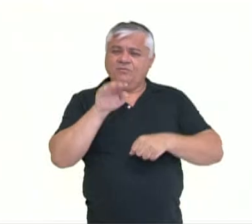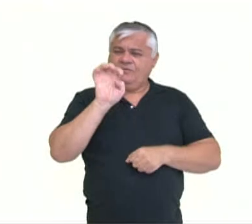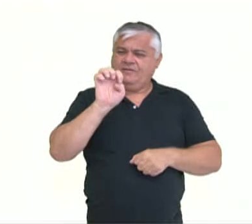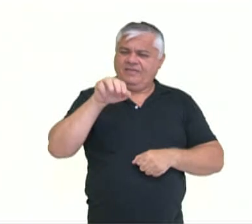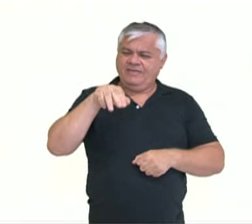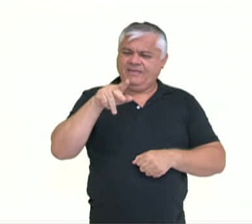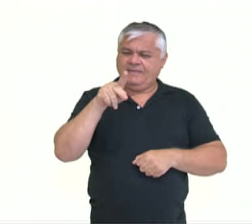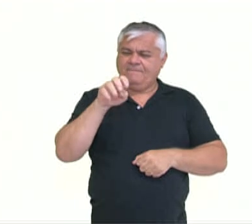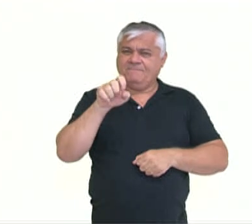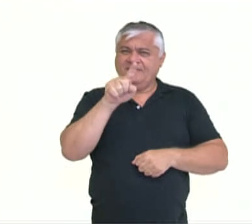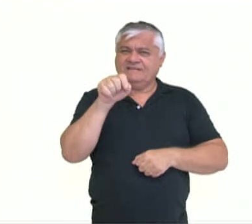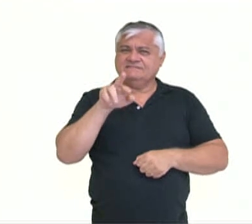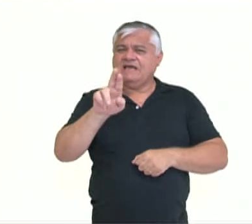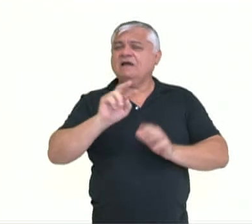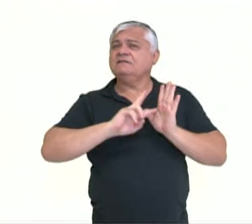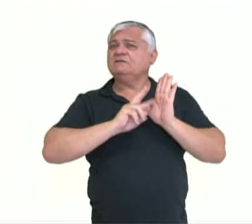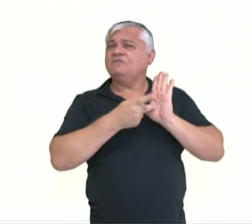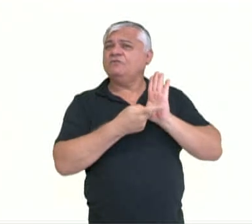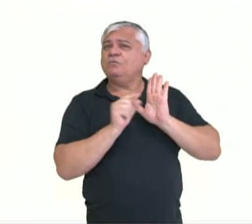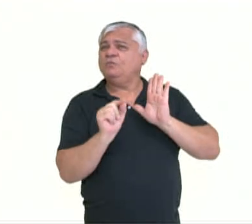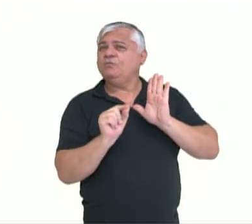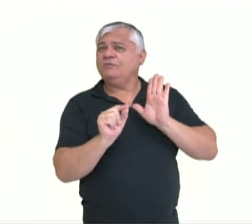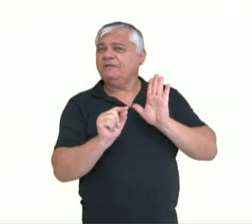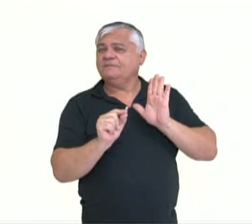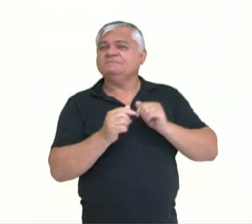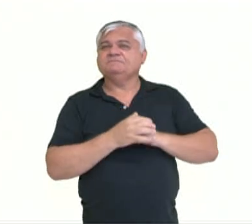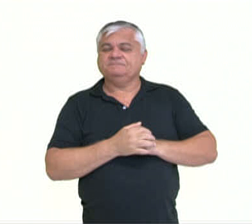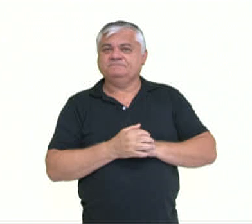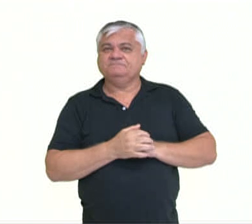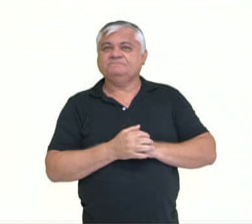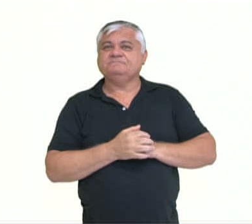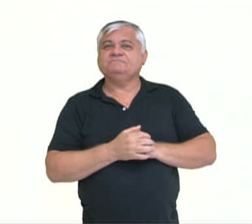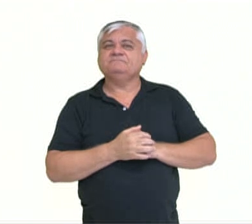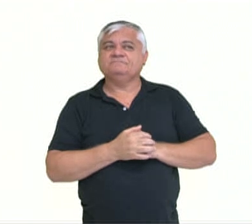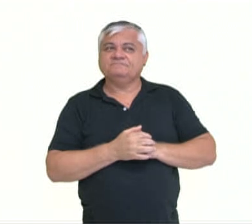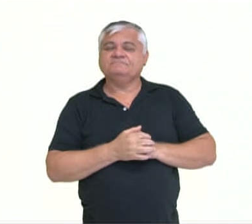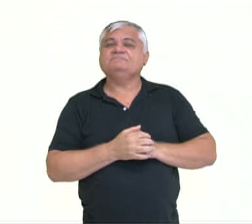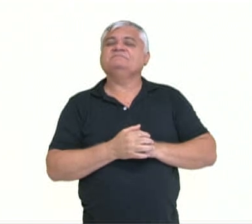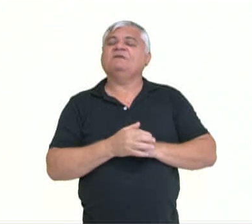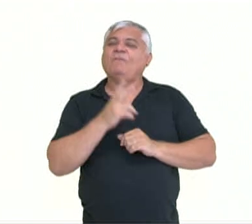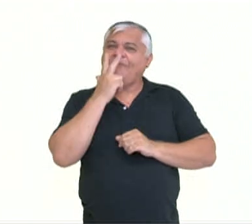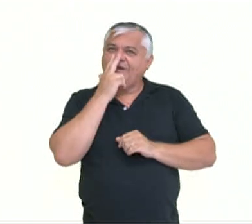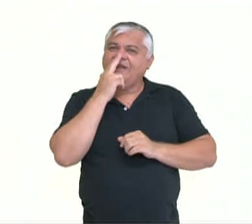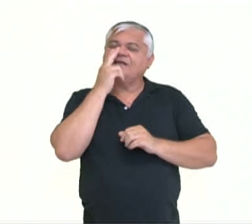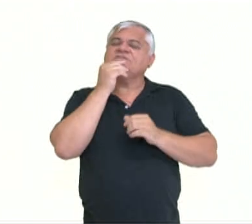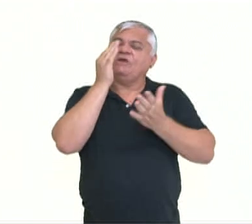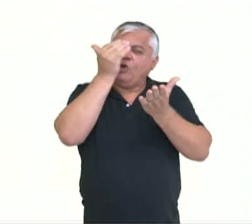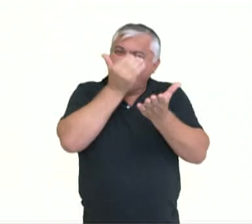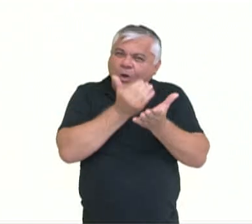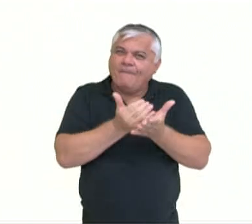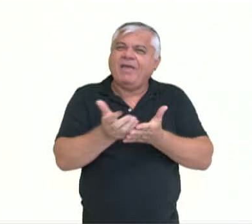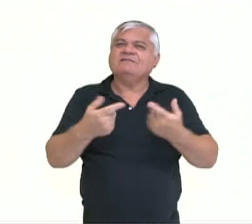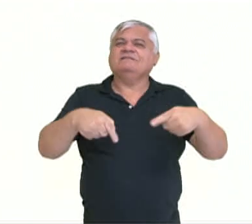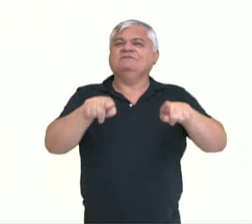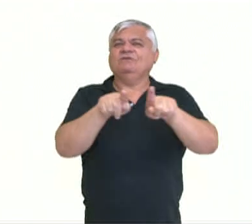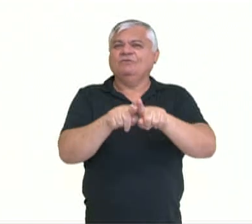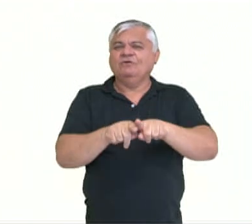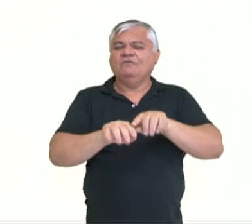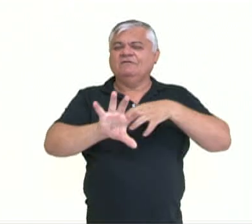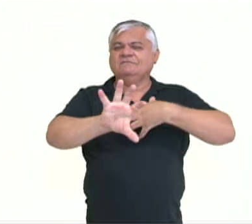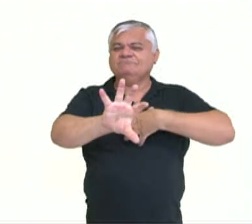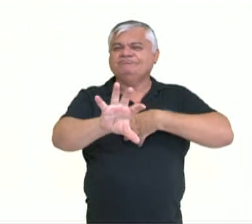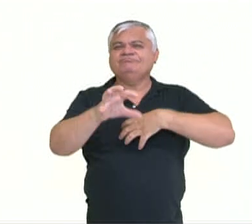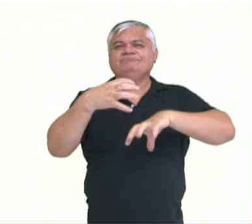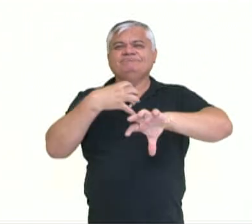Do verbo, né, aí nesses versos. Recomeçar, sentir empatia. Então, é o mesmo